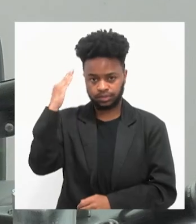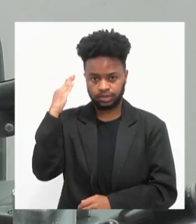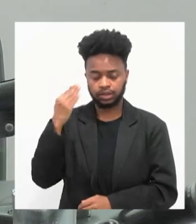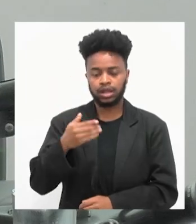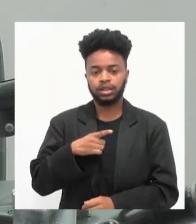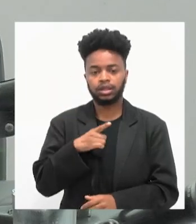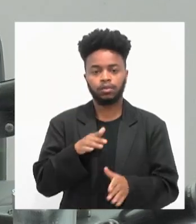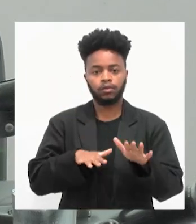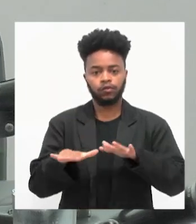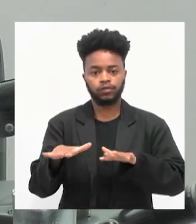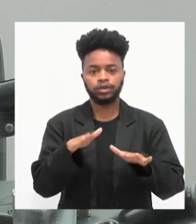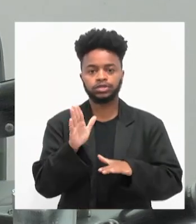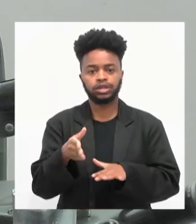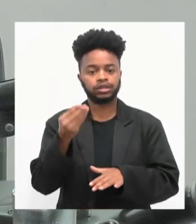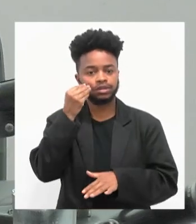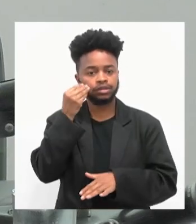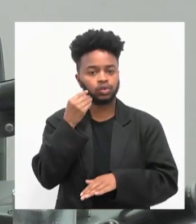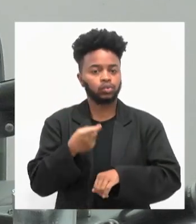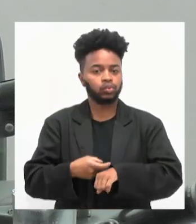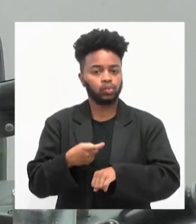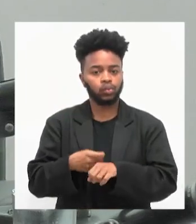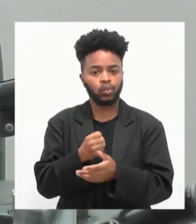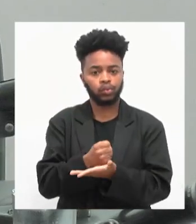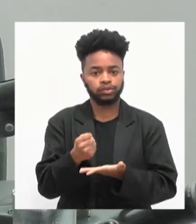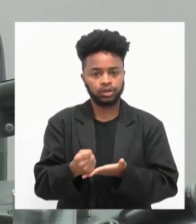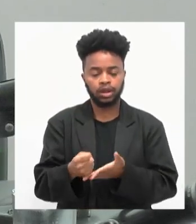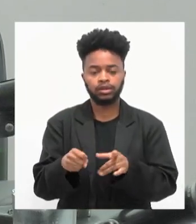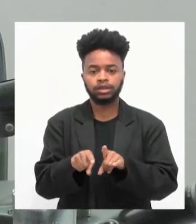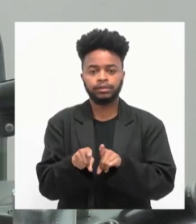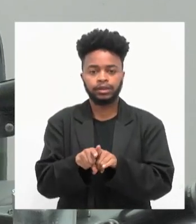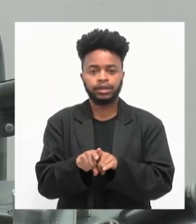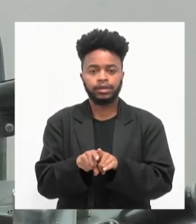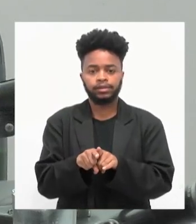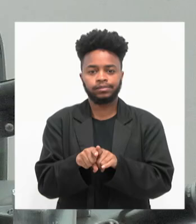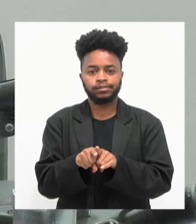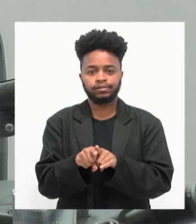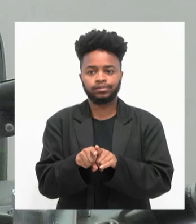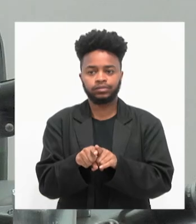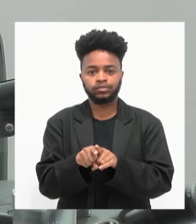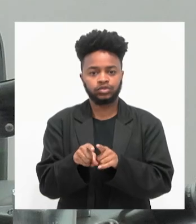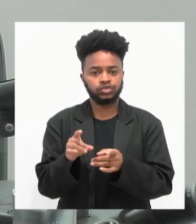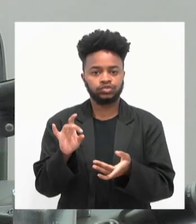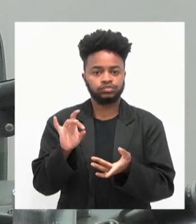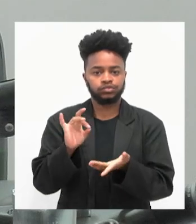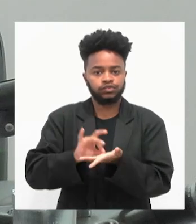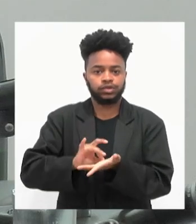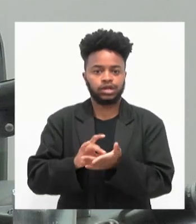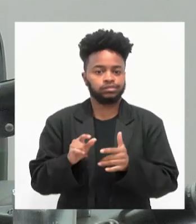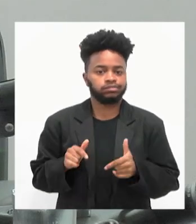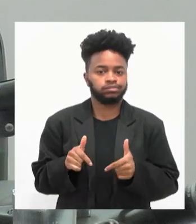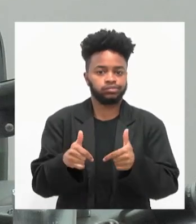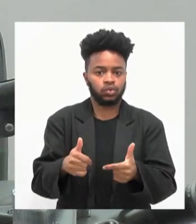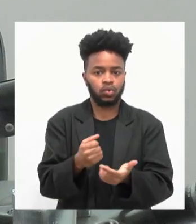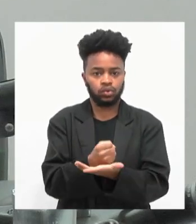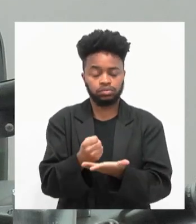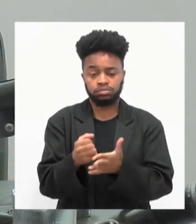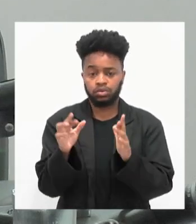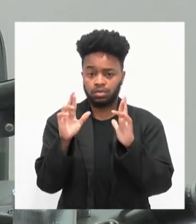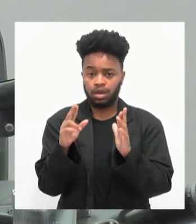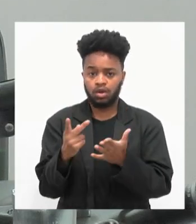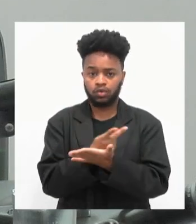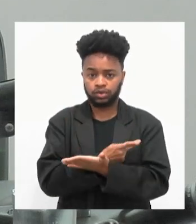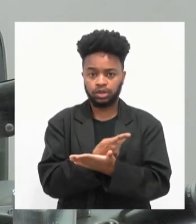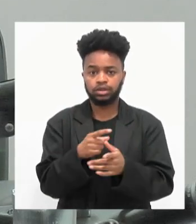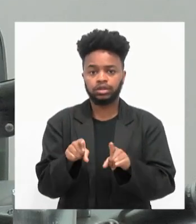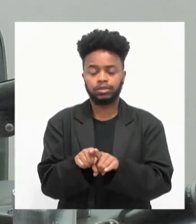DETRO de endurecer essa questão do contrato, romper e partir para dentro do contrato de verdade. Então, que isso aconteça, que a gente